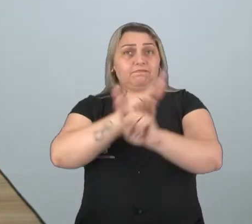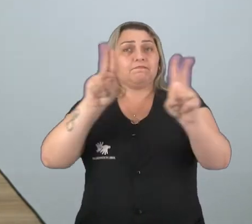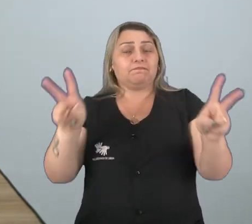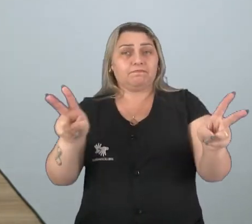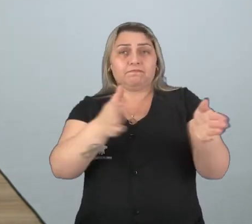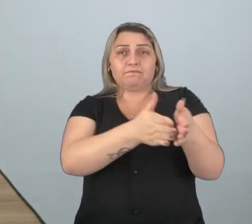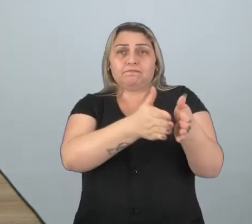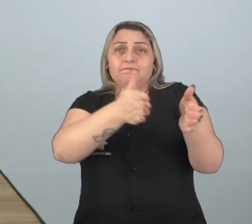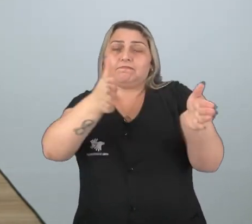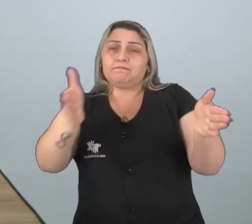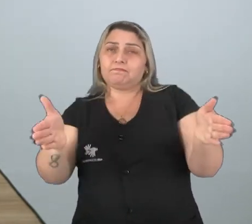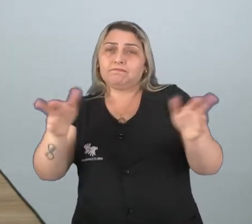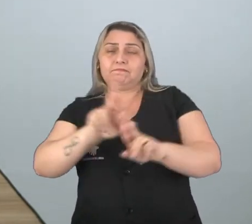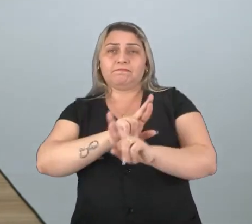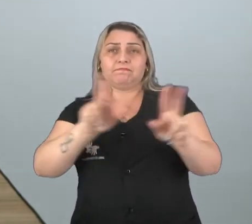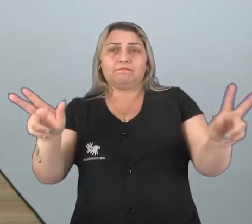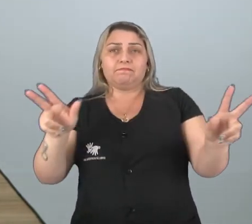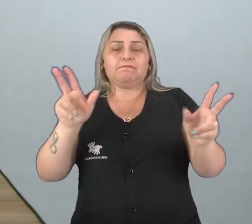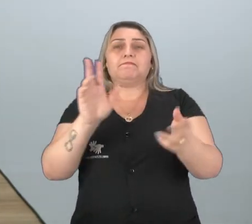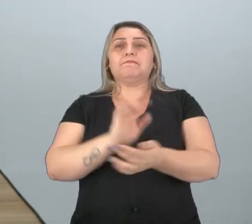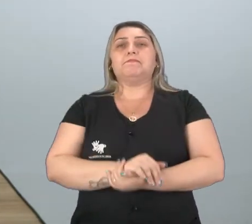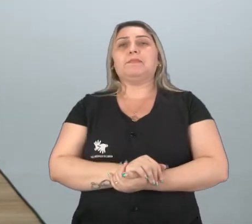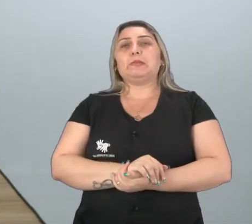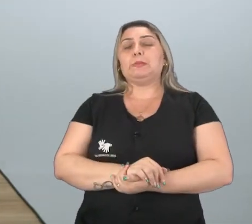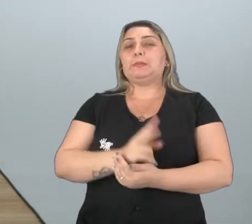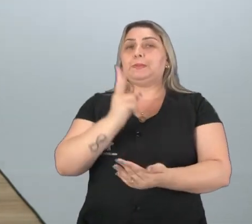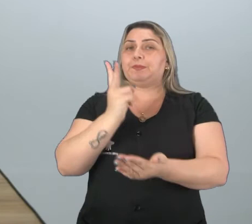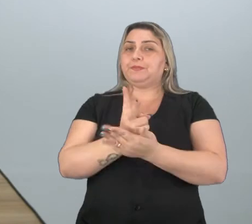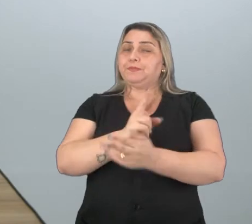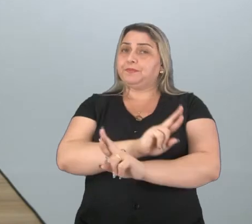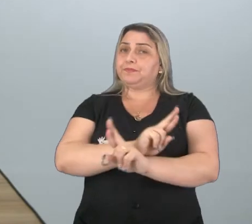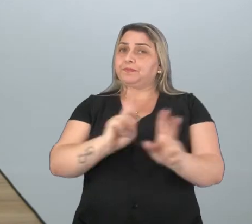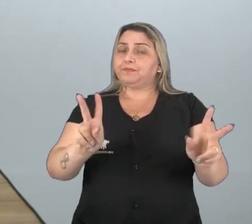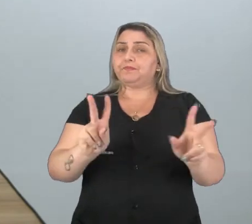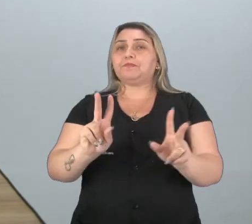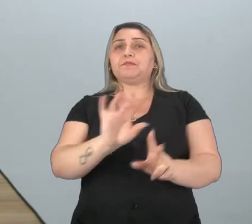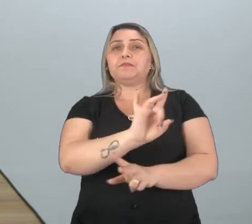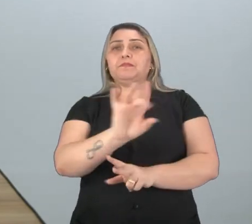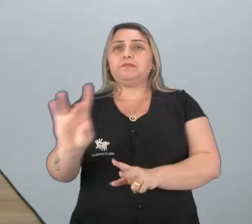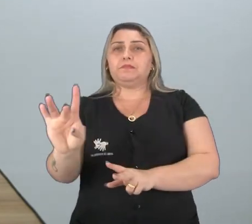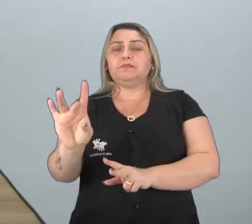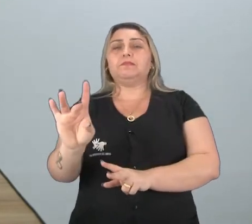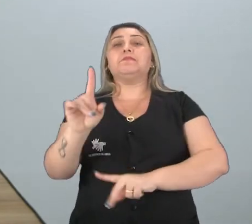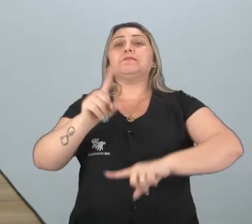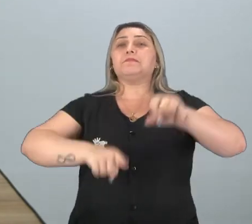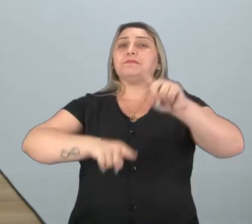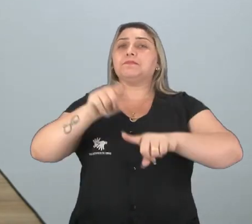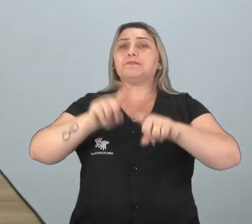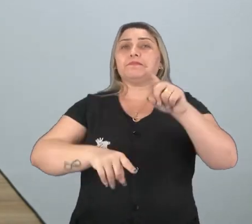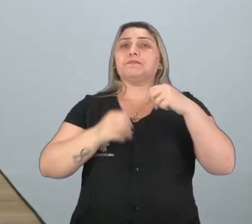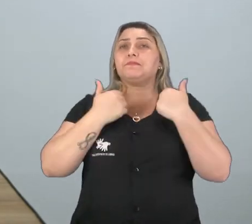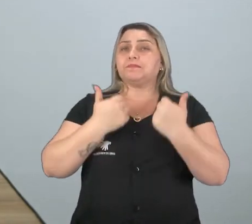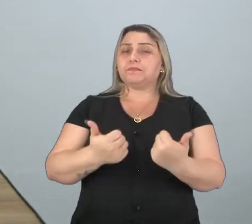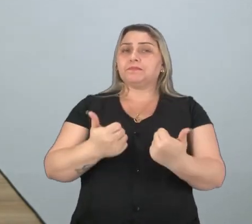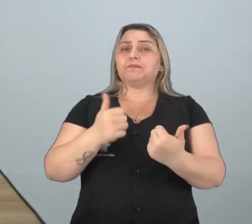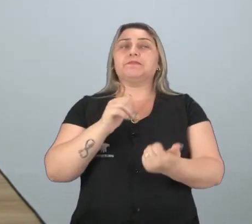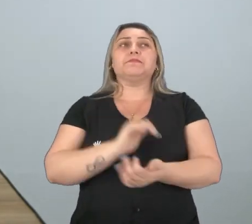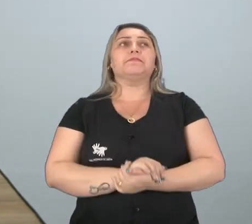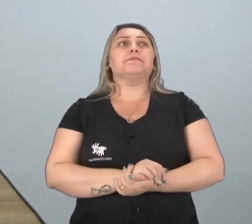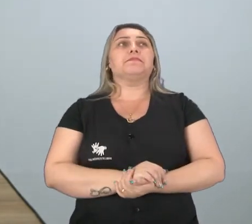uma ordem e esta ordem vai ser sempre diferente para cada aparelho,